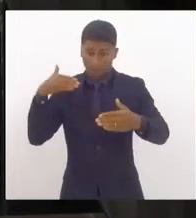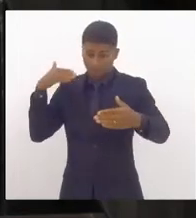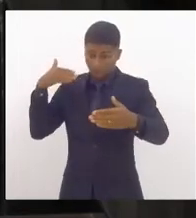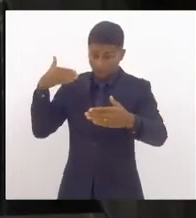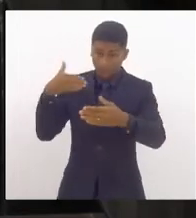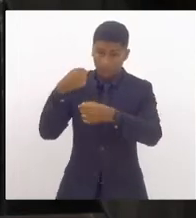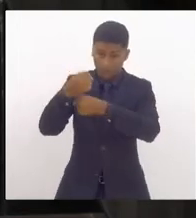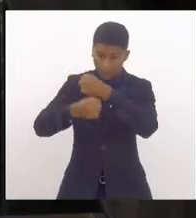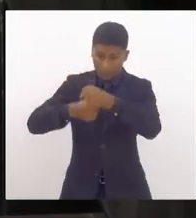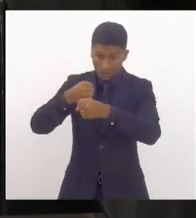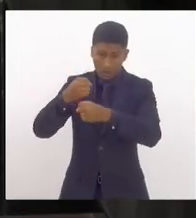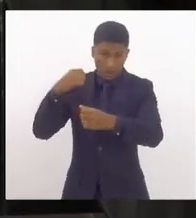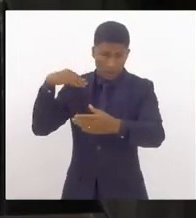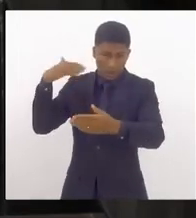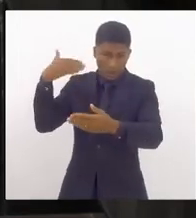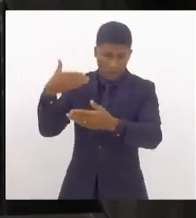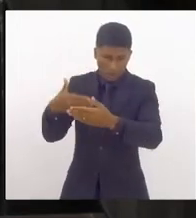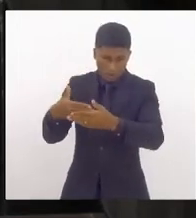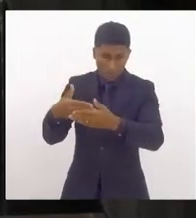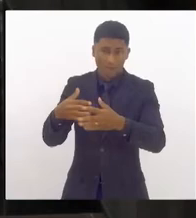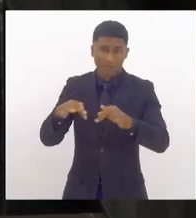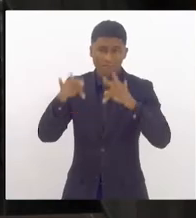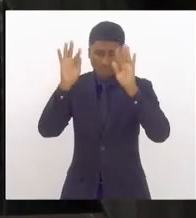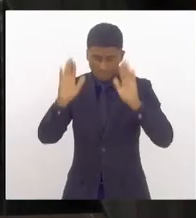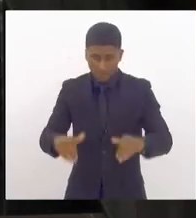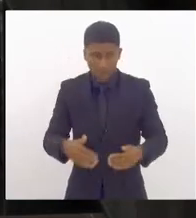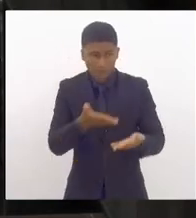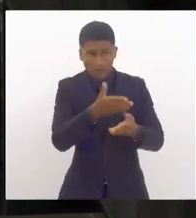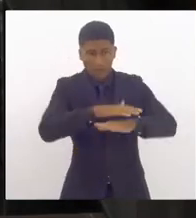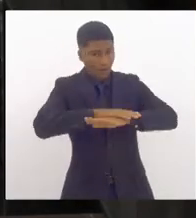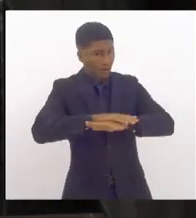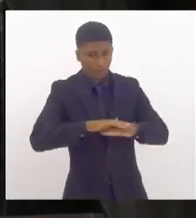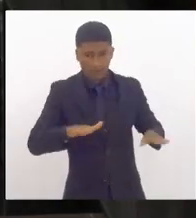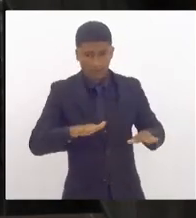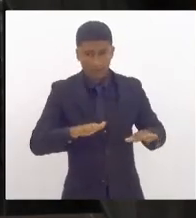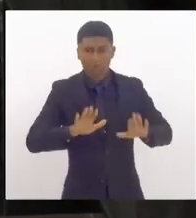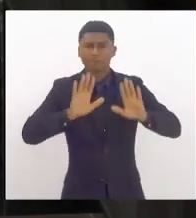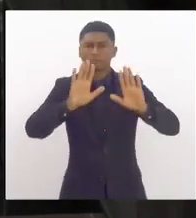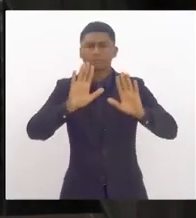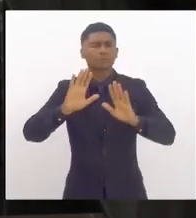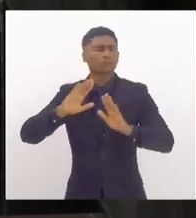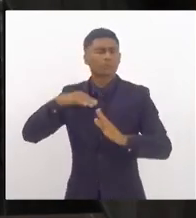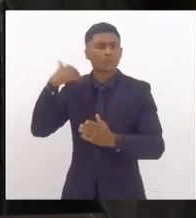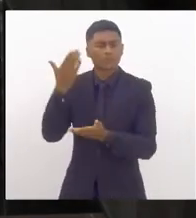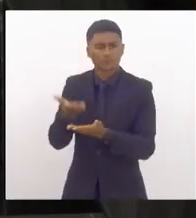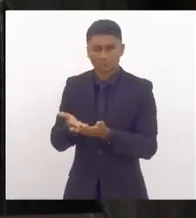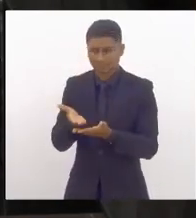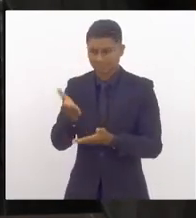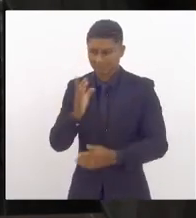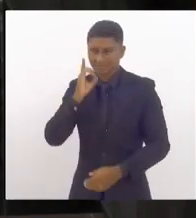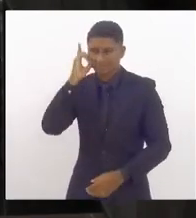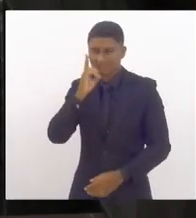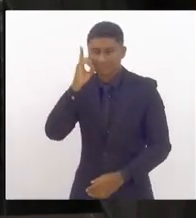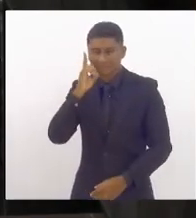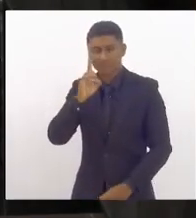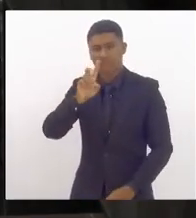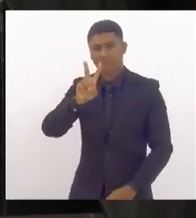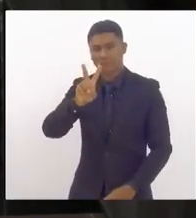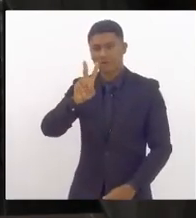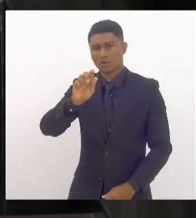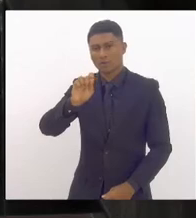até a presente data Deputado waldeck Carneiro o show que conhece bem o